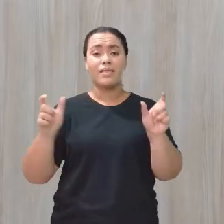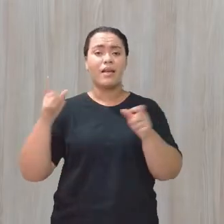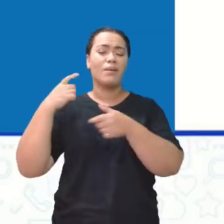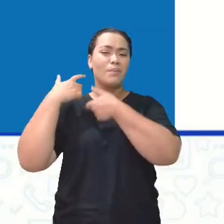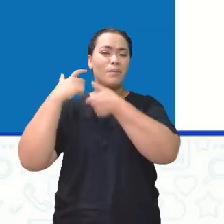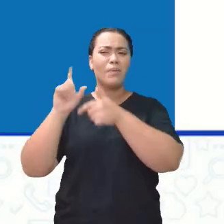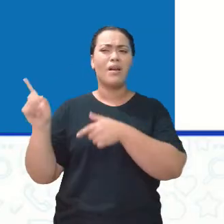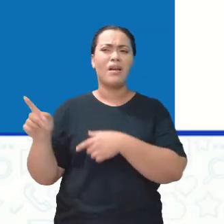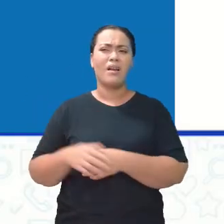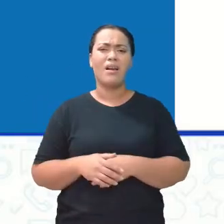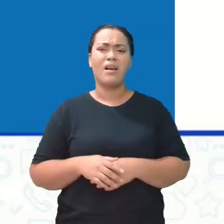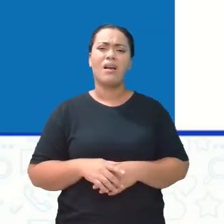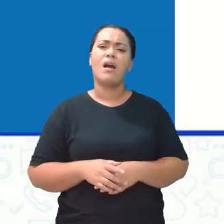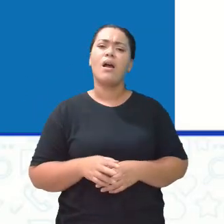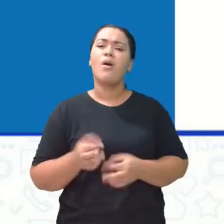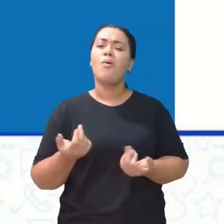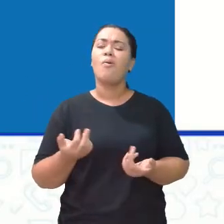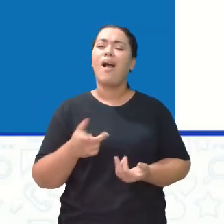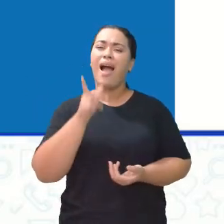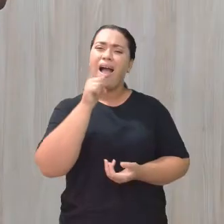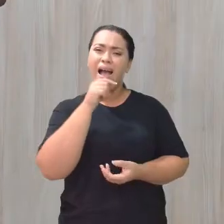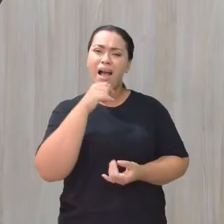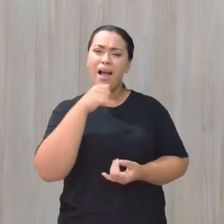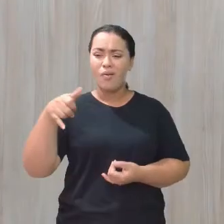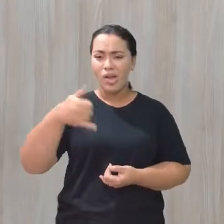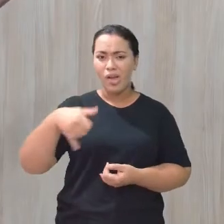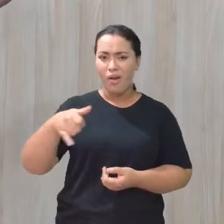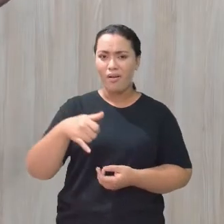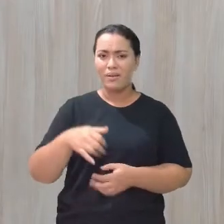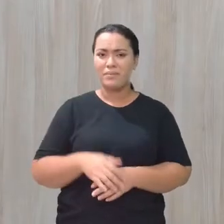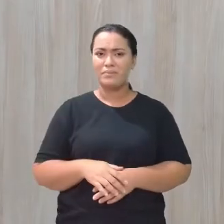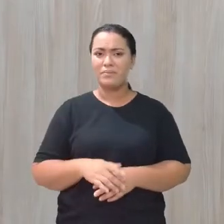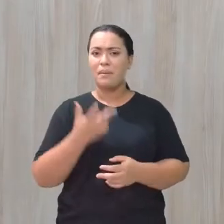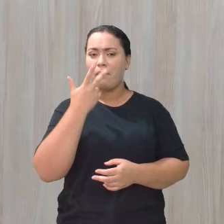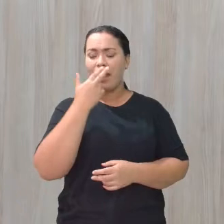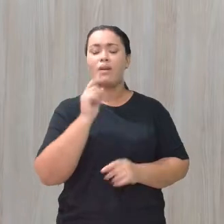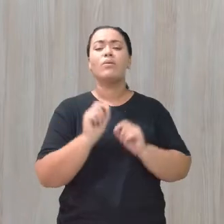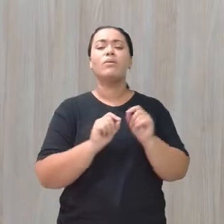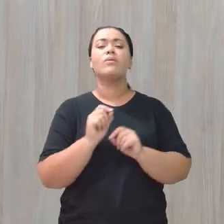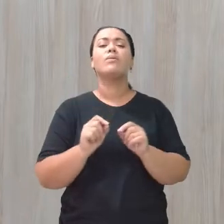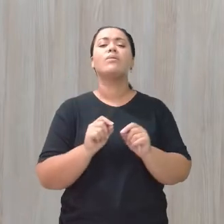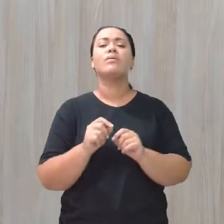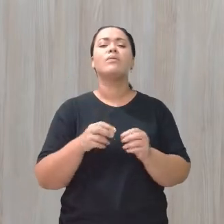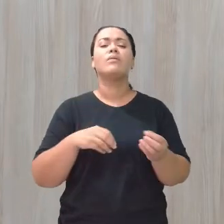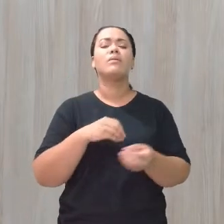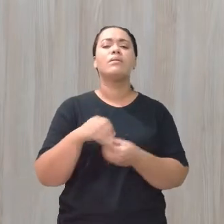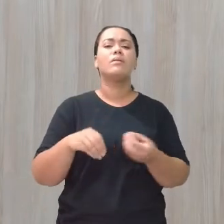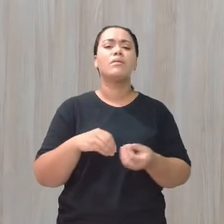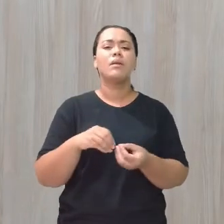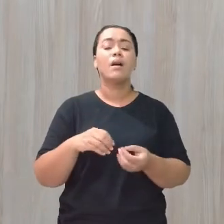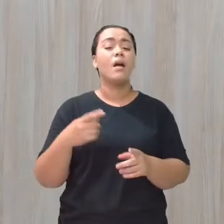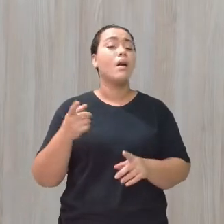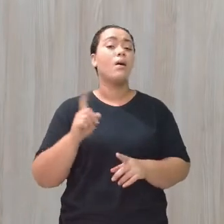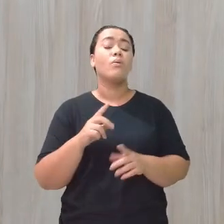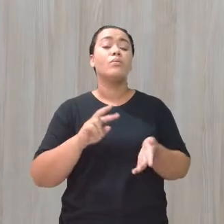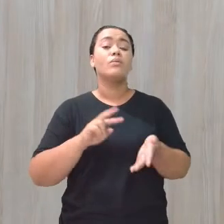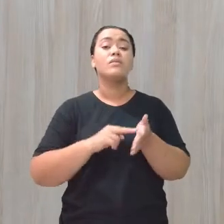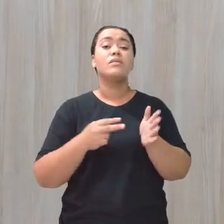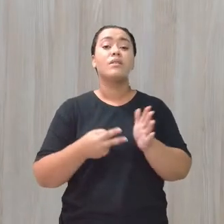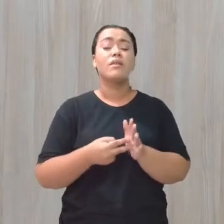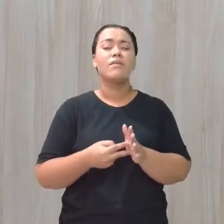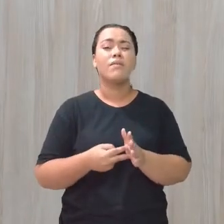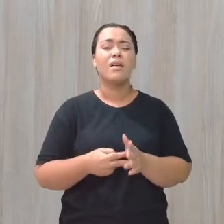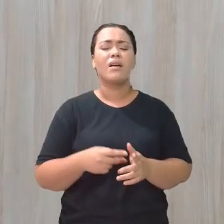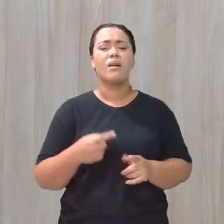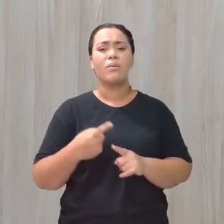é como água e óleo. E a gente costuma dizer, eita, fulano e ciclano são como água e óleo. Olha, não parece que se misturam.